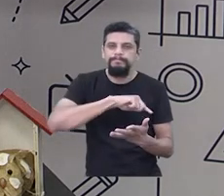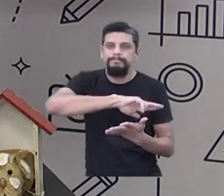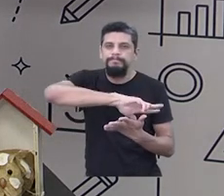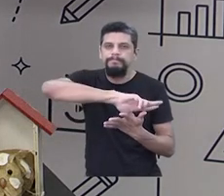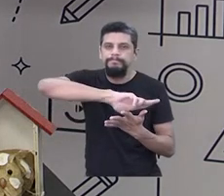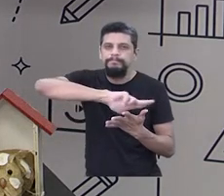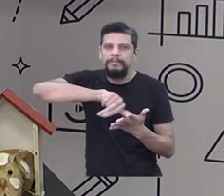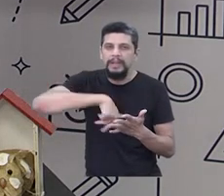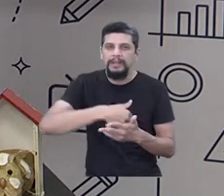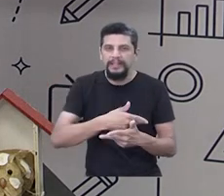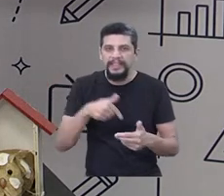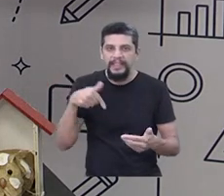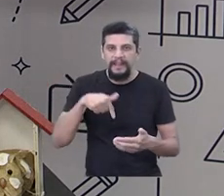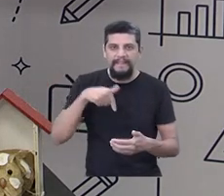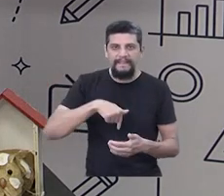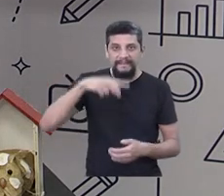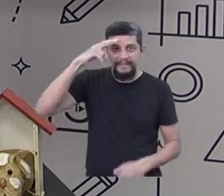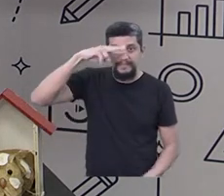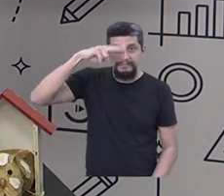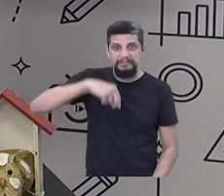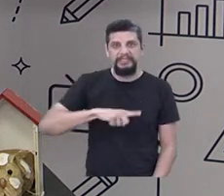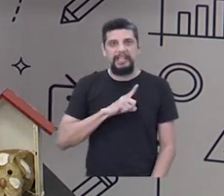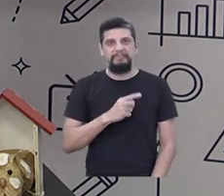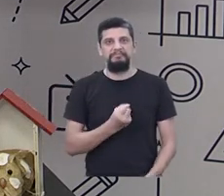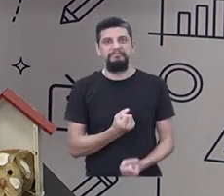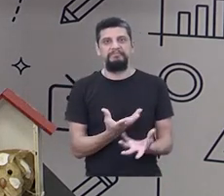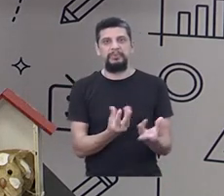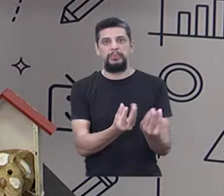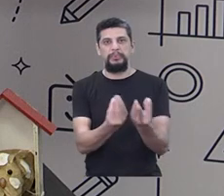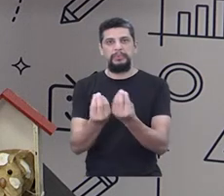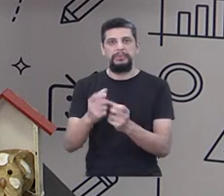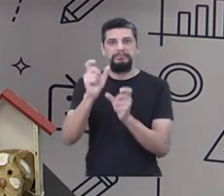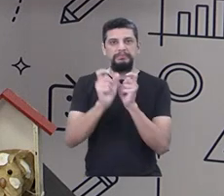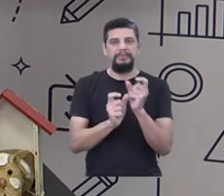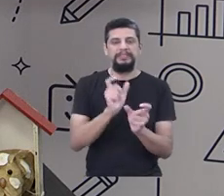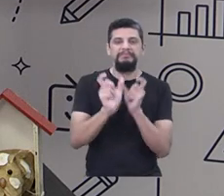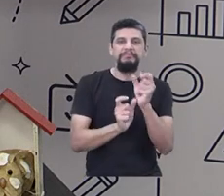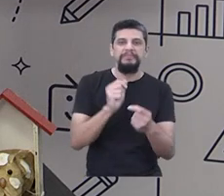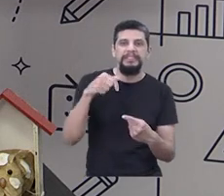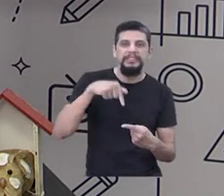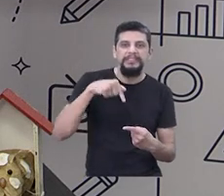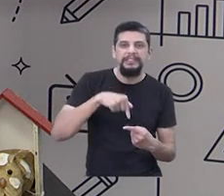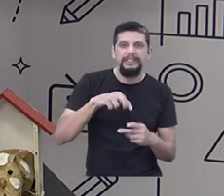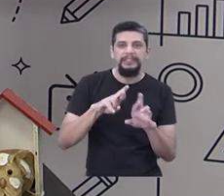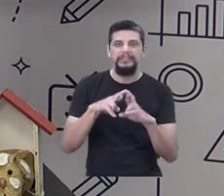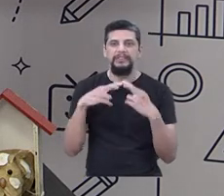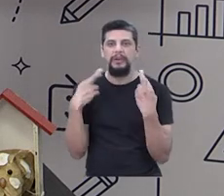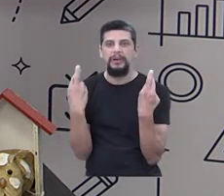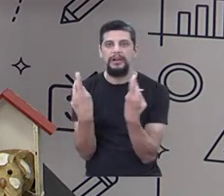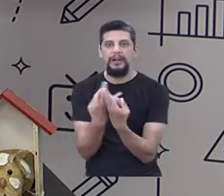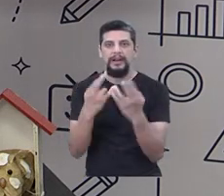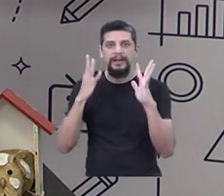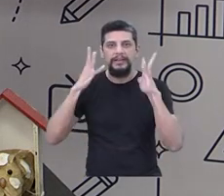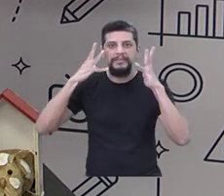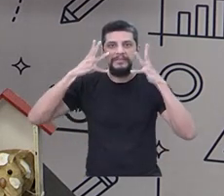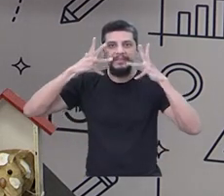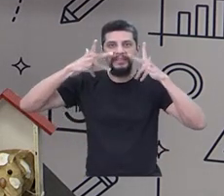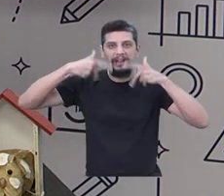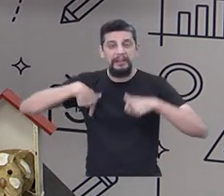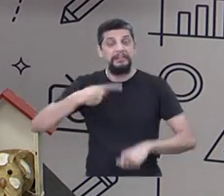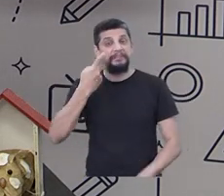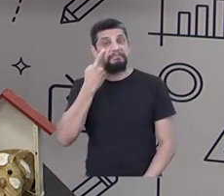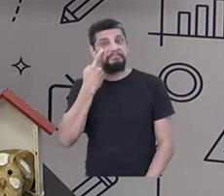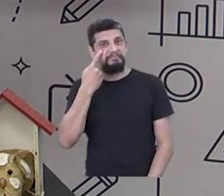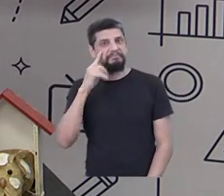nesta única história? Temos, né, muitos personagens e personagens do reino animal. Vejam